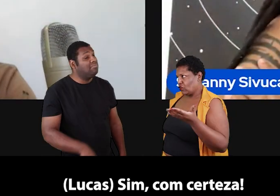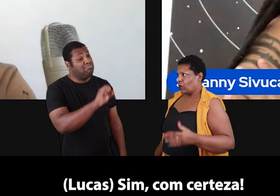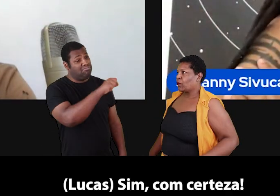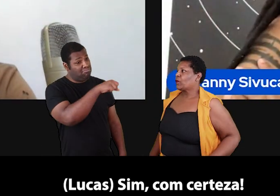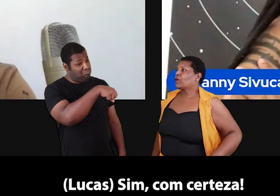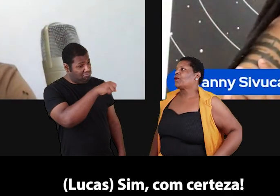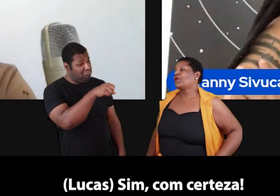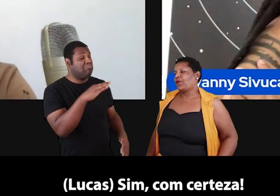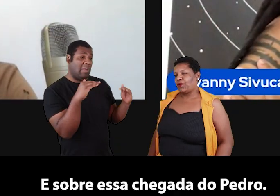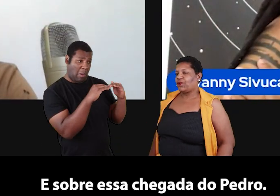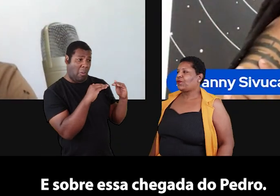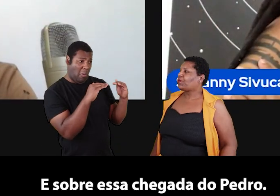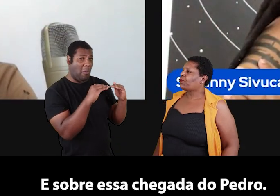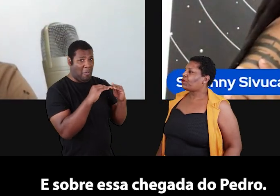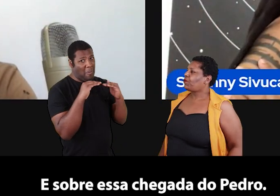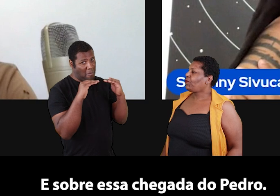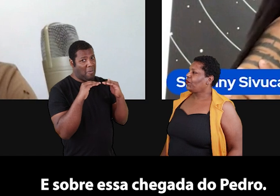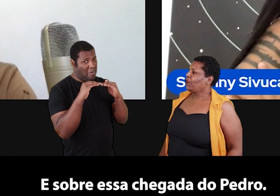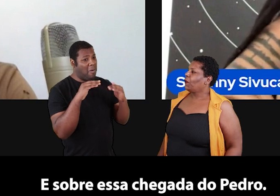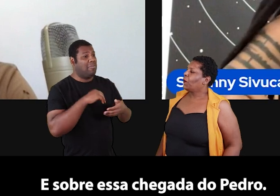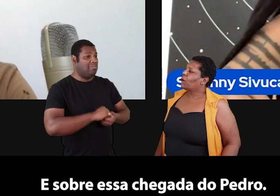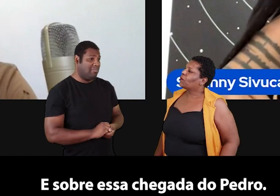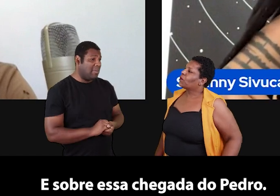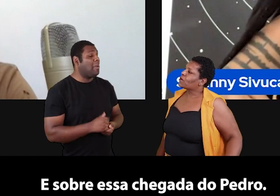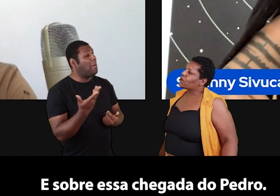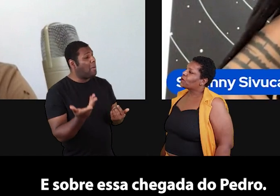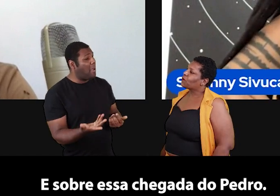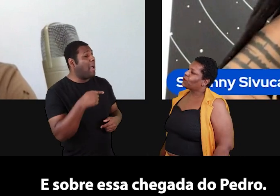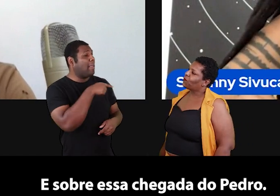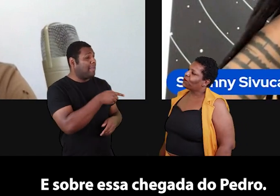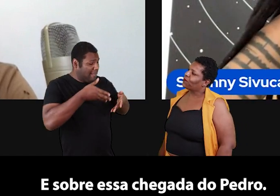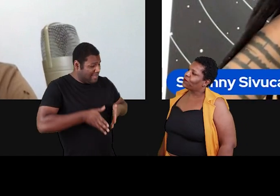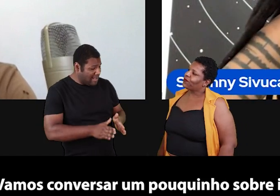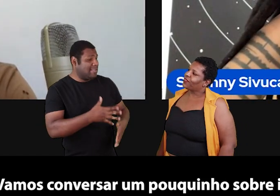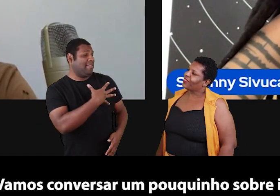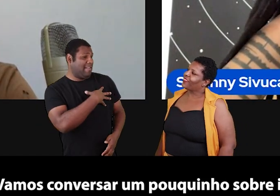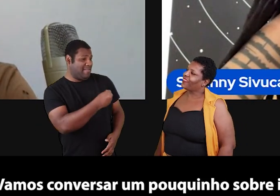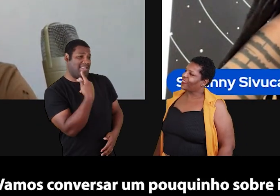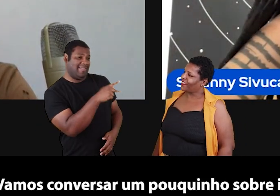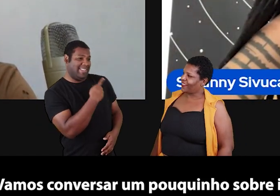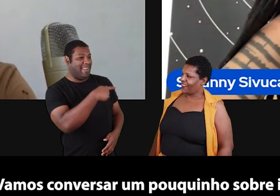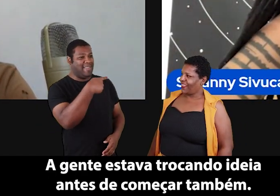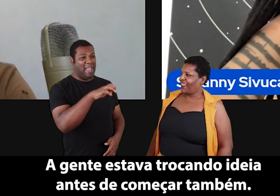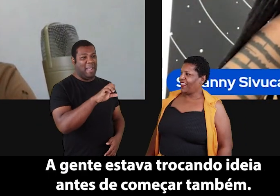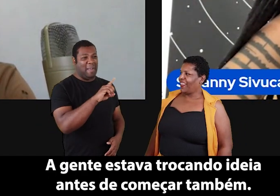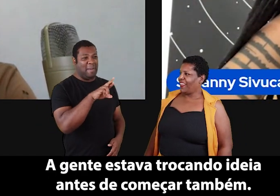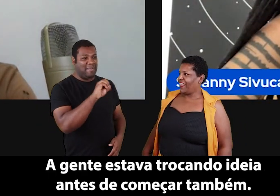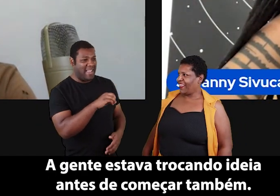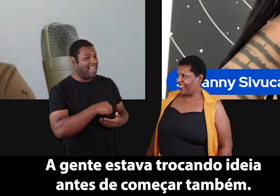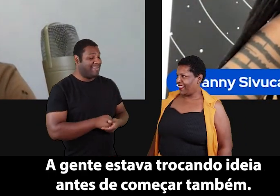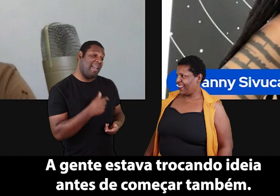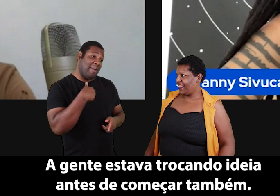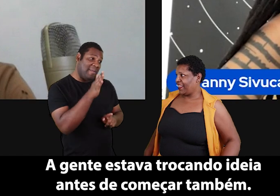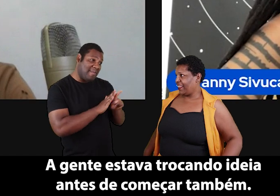Sim, com certeza. E sobre essa chegada do Pedro aí, né? Vamos conversar um pouquinho sobre isso, né? A gente estava trocando